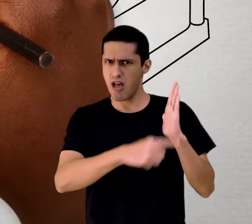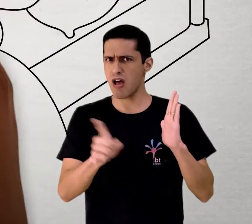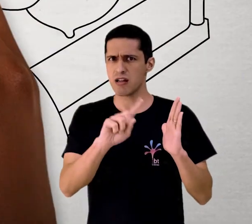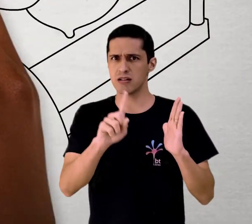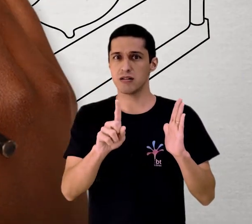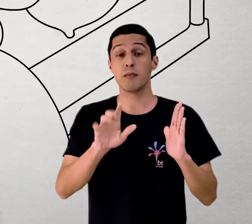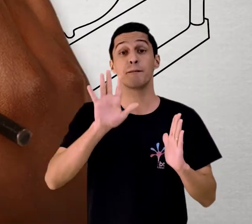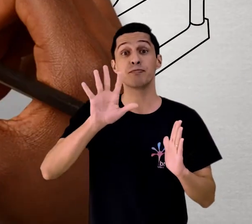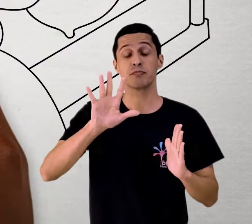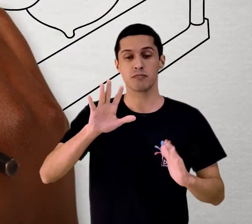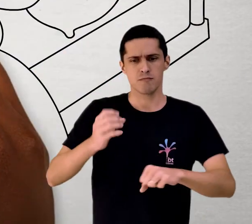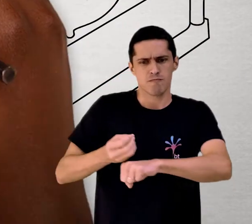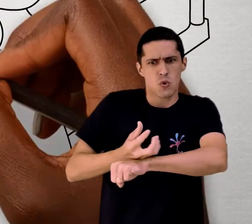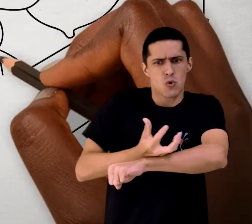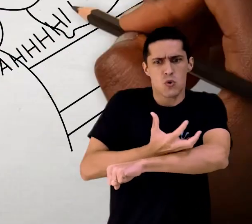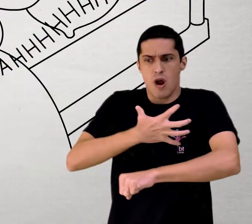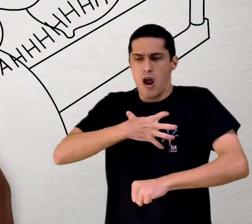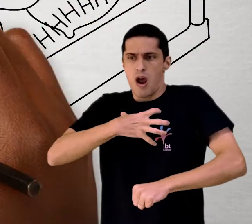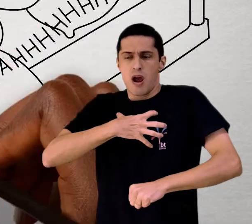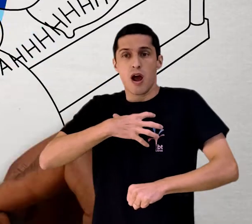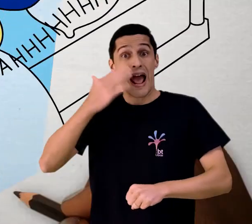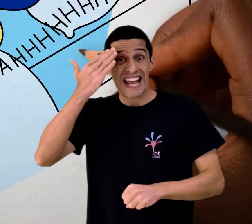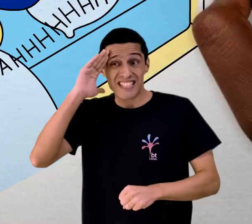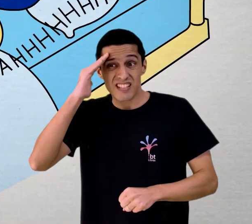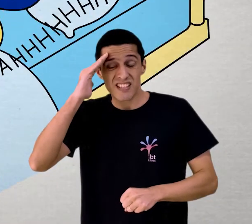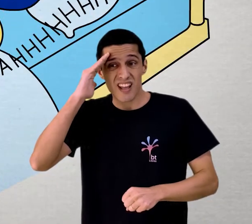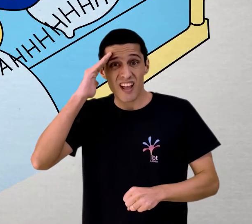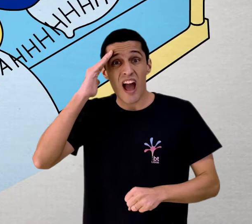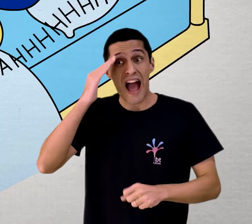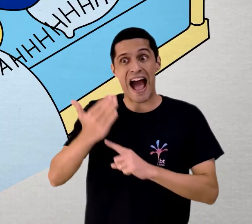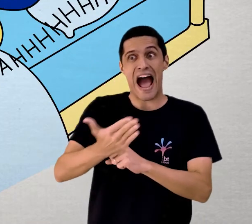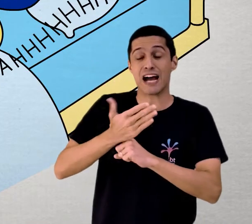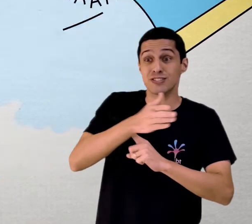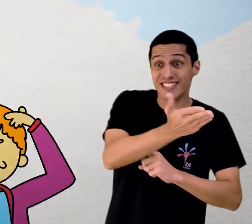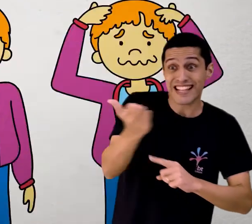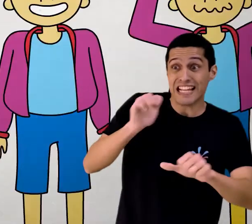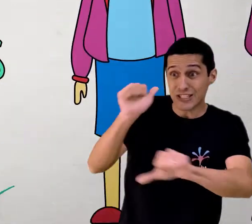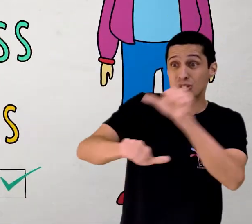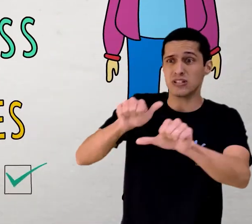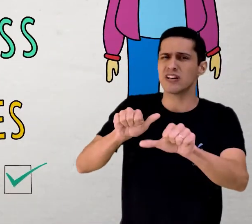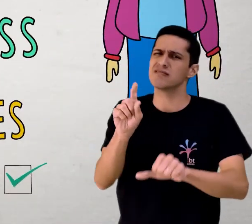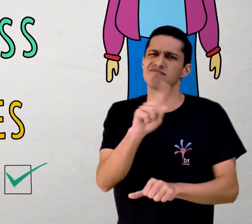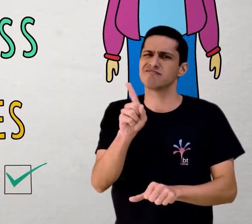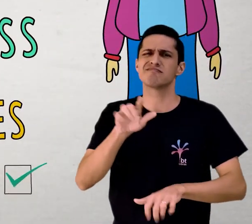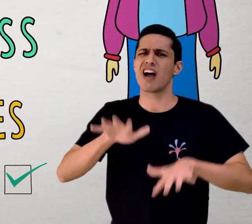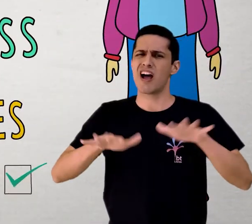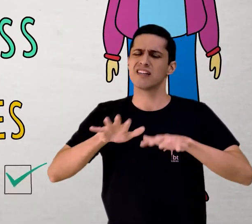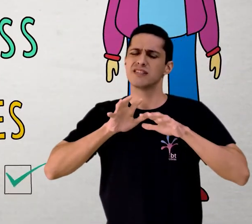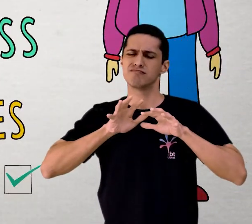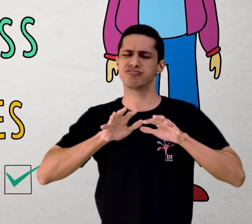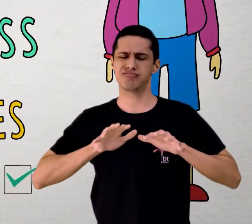a mudar o que acontece. Ao contrário, podem acabar nos desgastando significativamente. Quando nos equilibramos